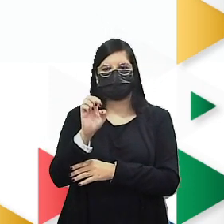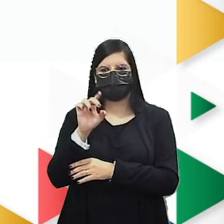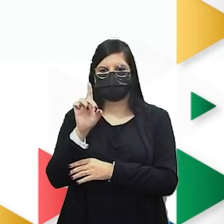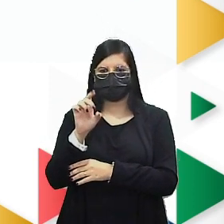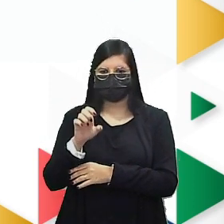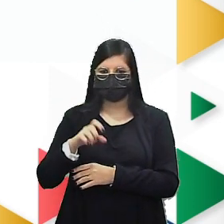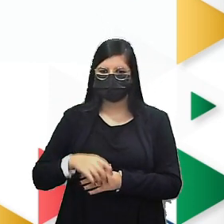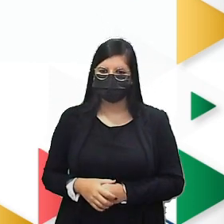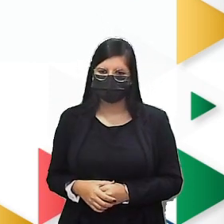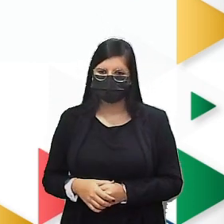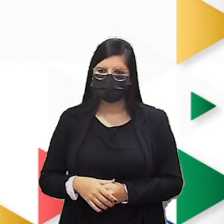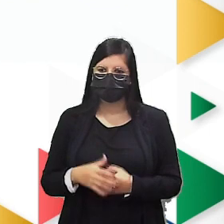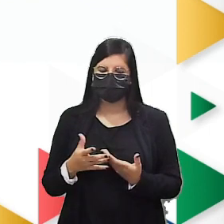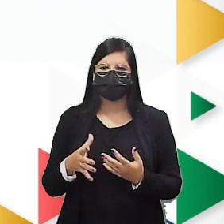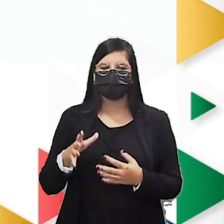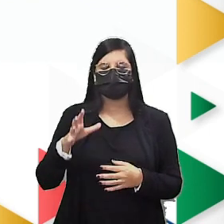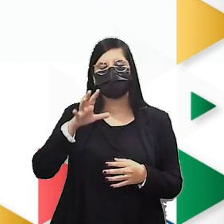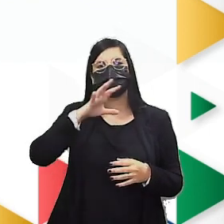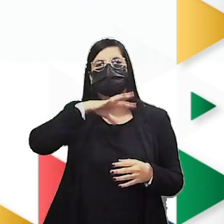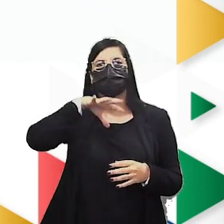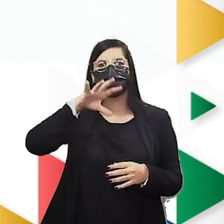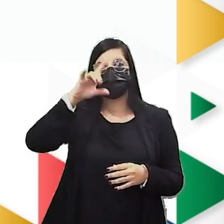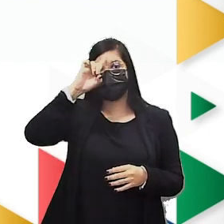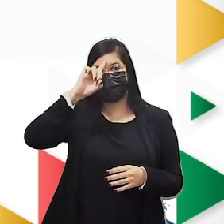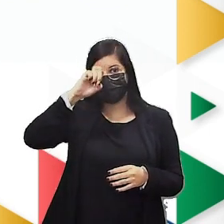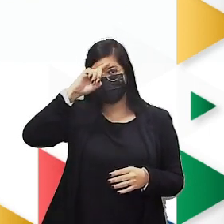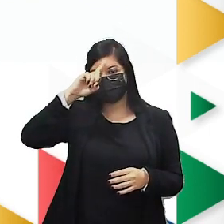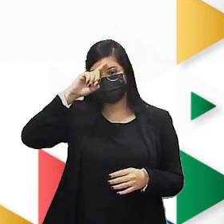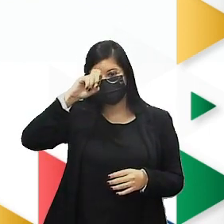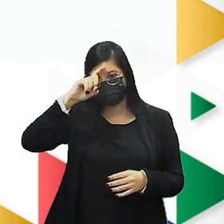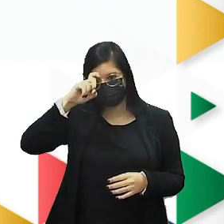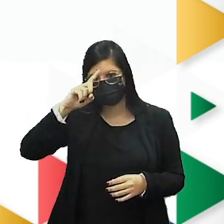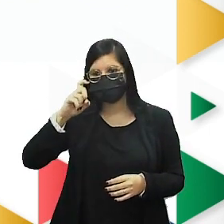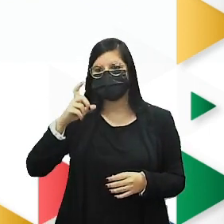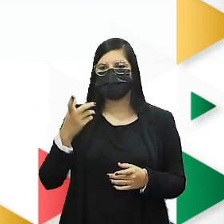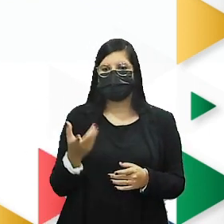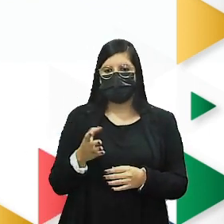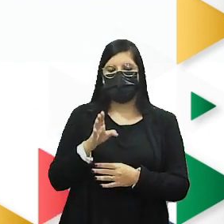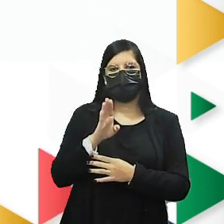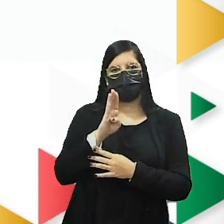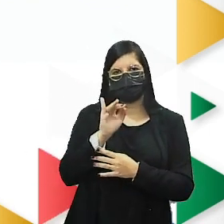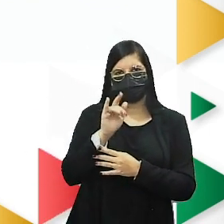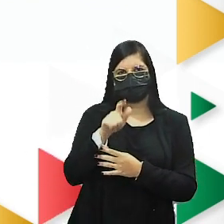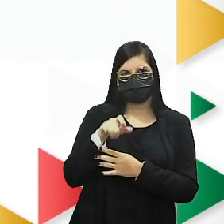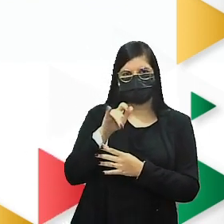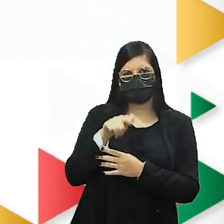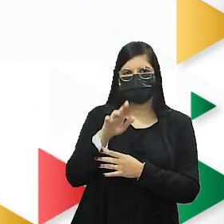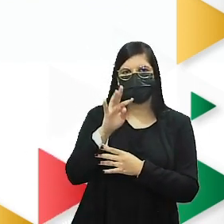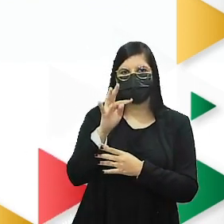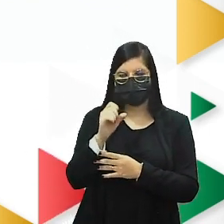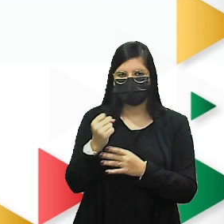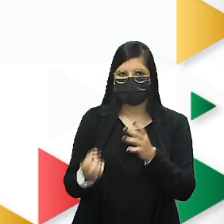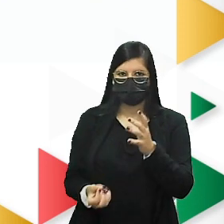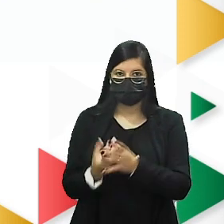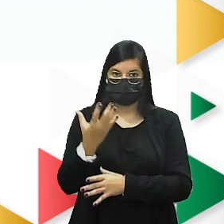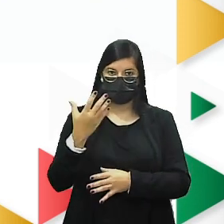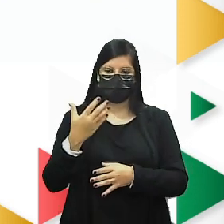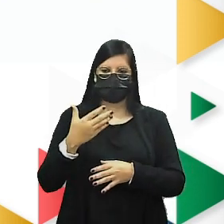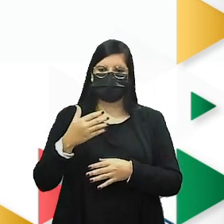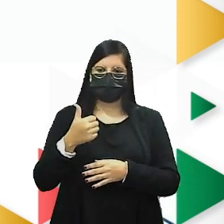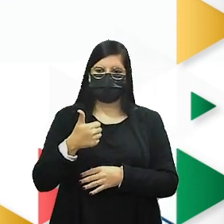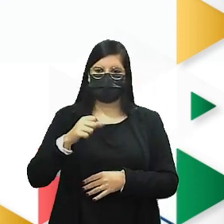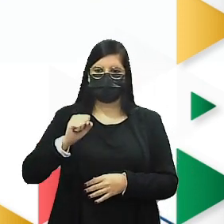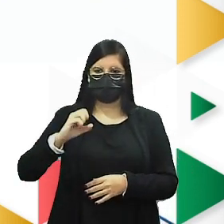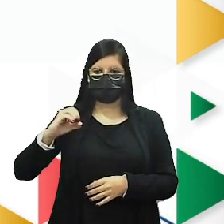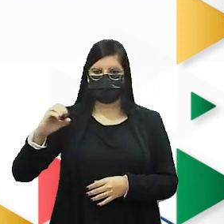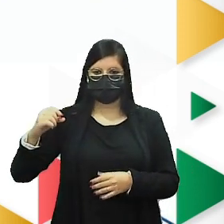Também temos o Hospital dos Bexiguentos, né? Que fica em Bezerros. O hospital foi construído em 1800 no